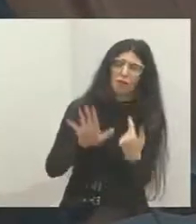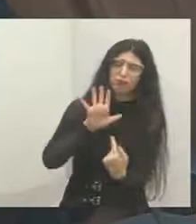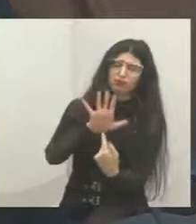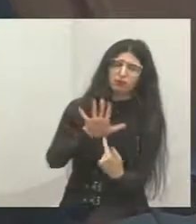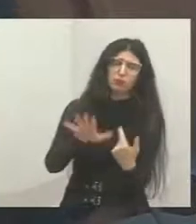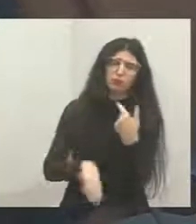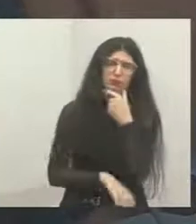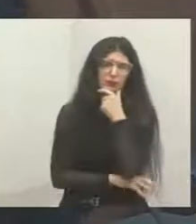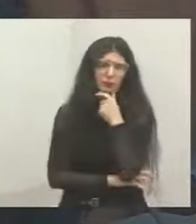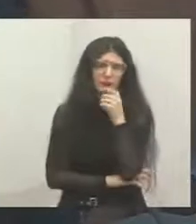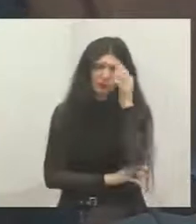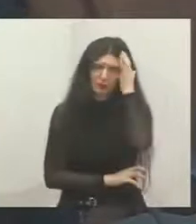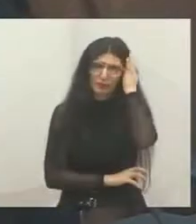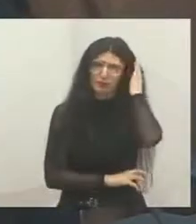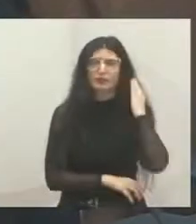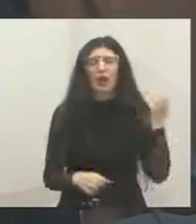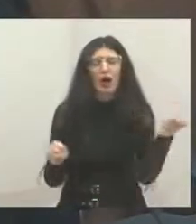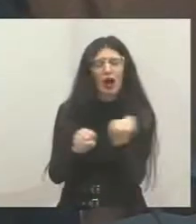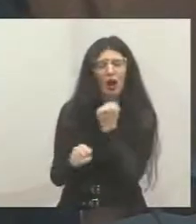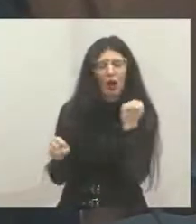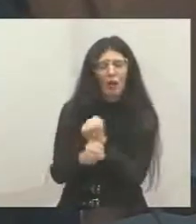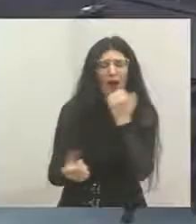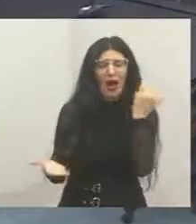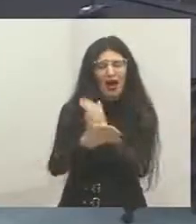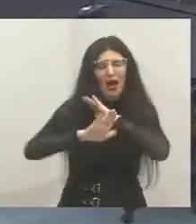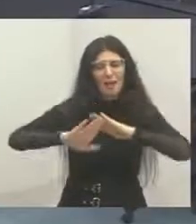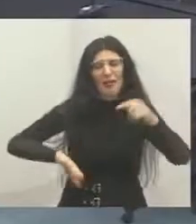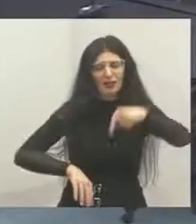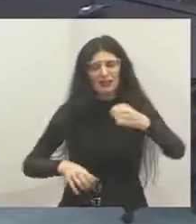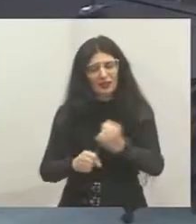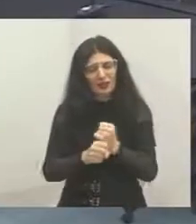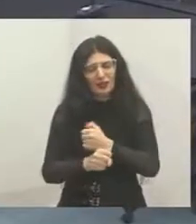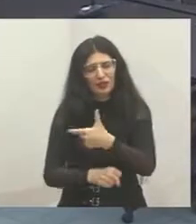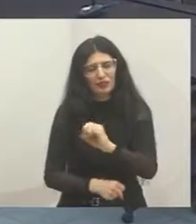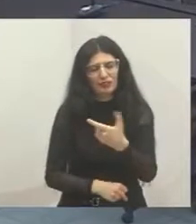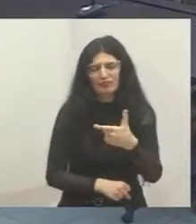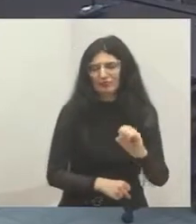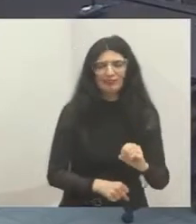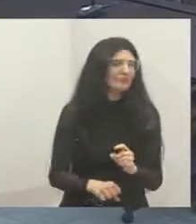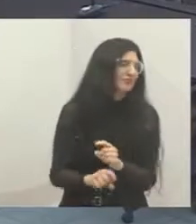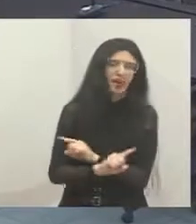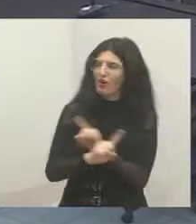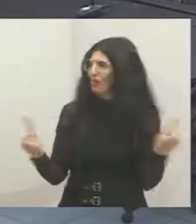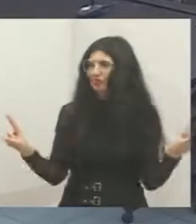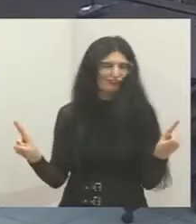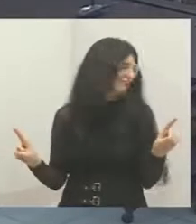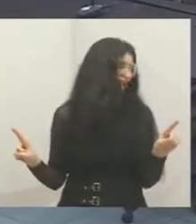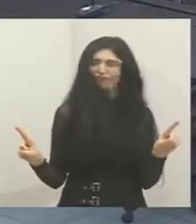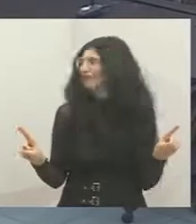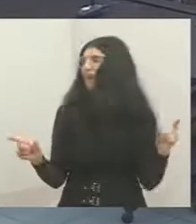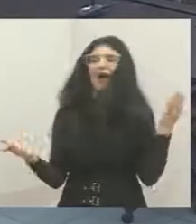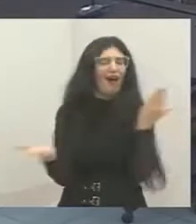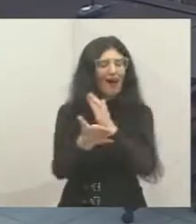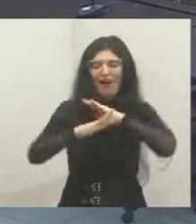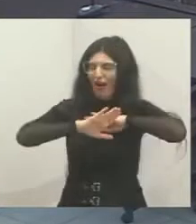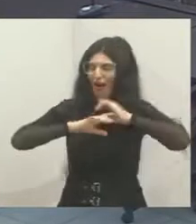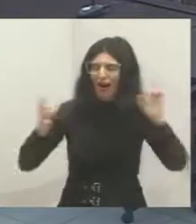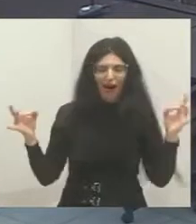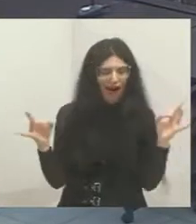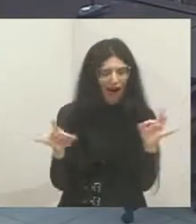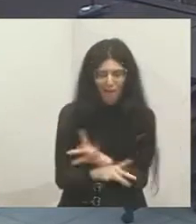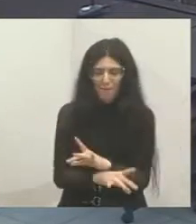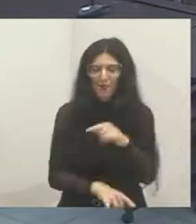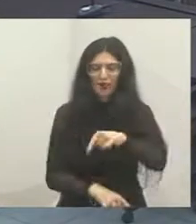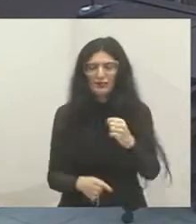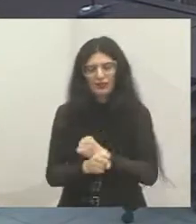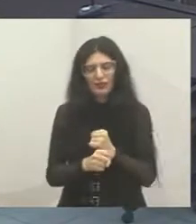que não vai terminar essas obras esse ano, né? Então, vai ter esse sobrante bem alto aí, nesse caso, da